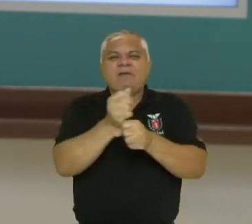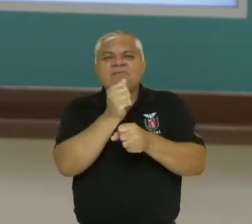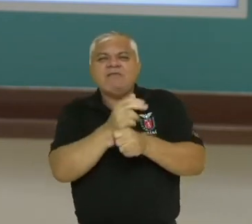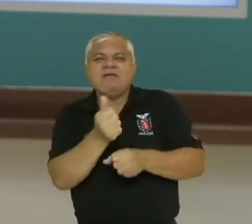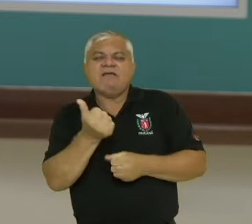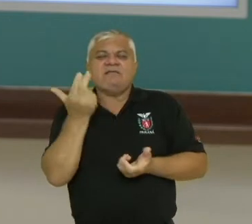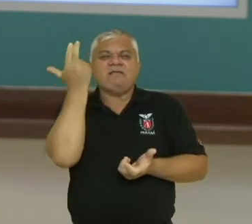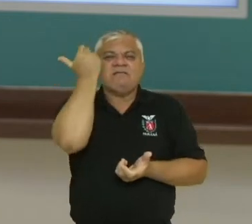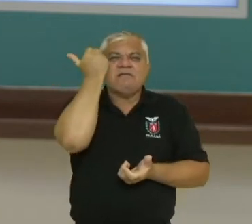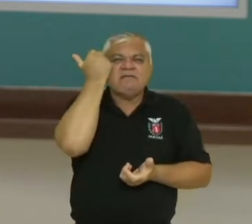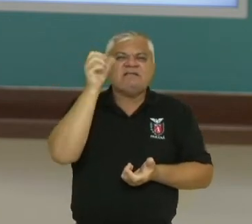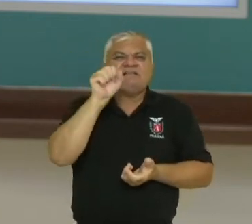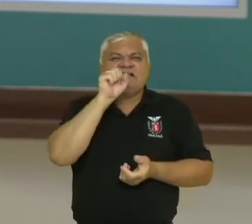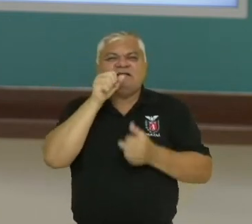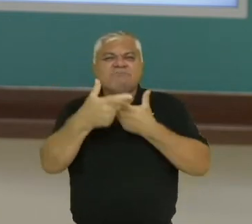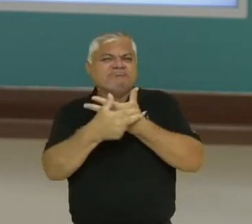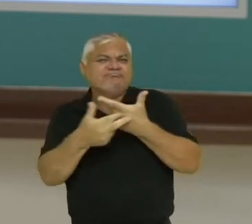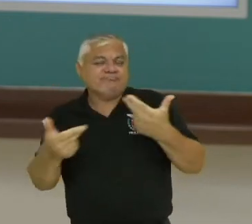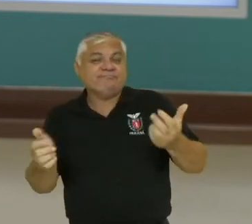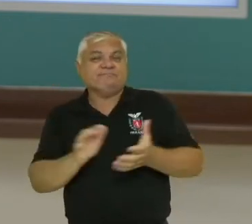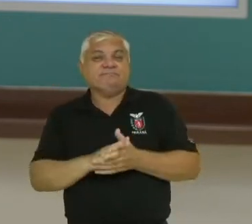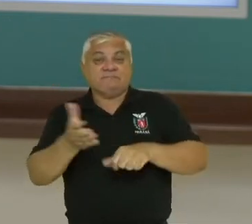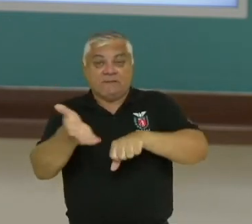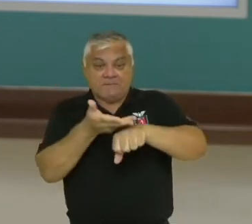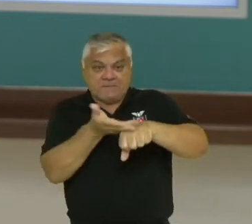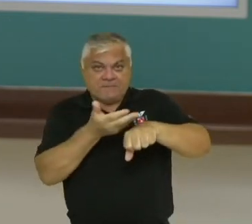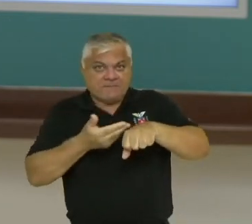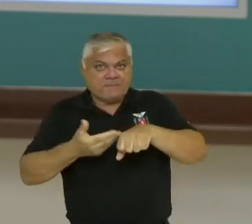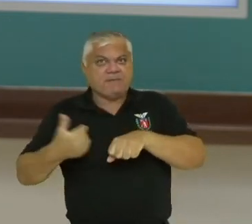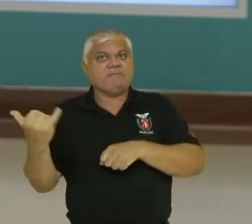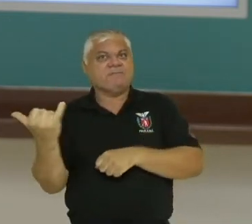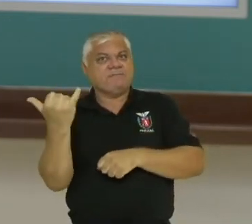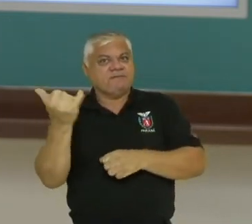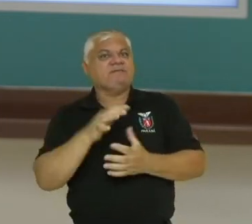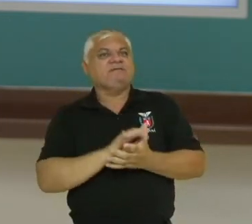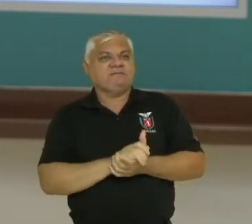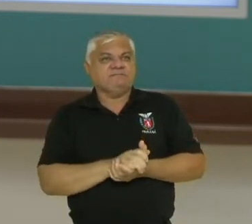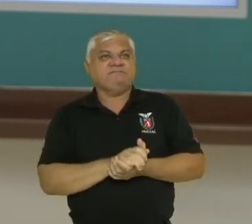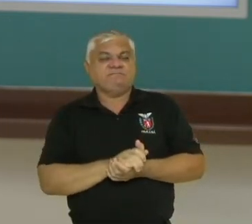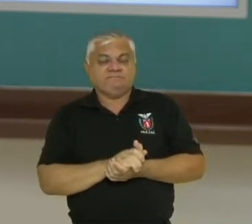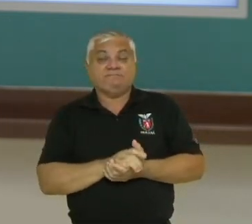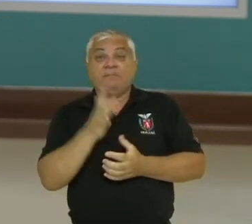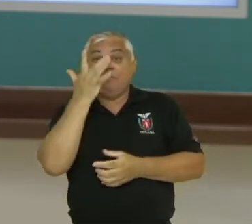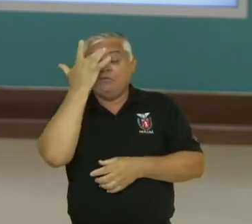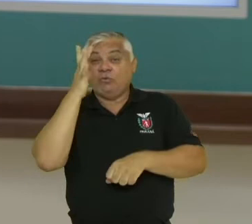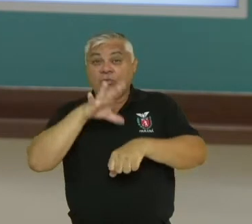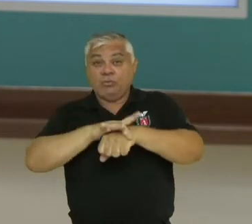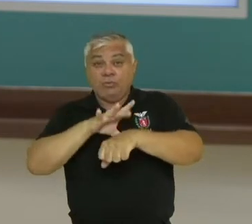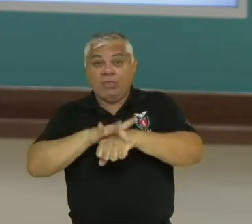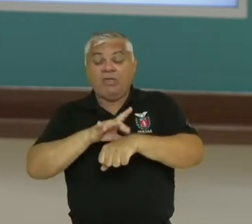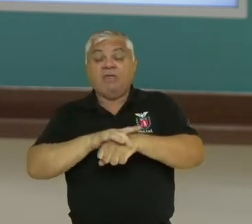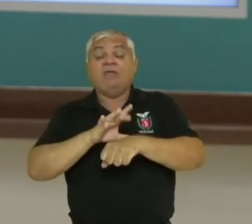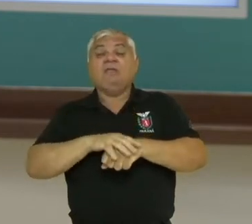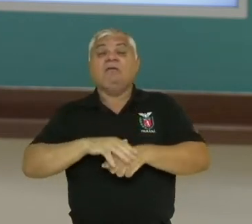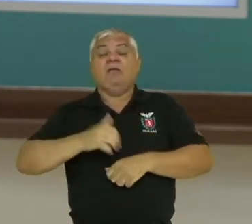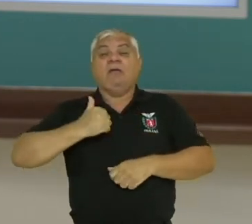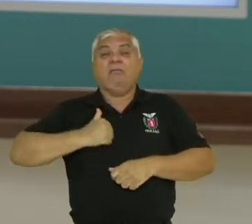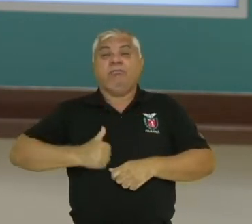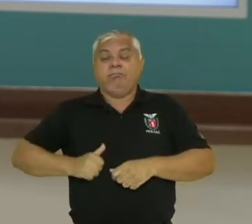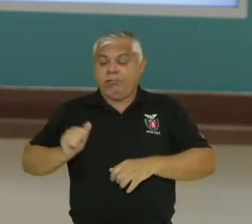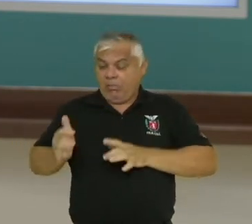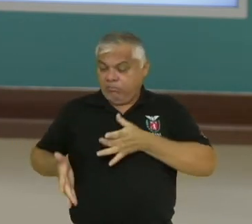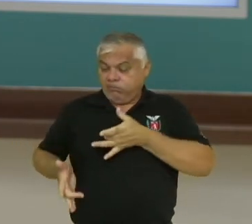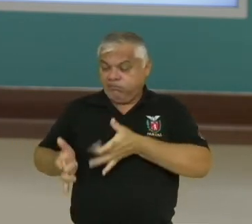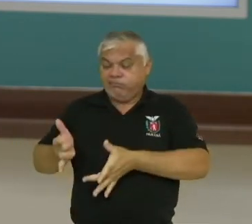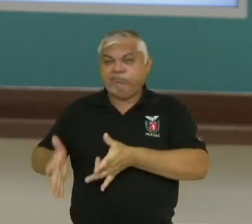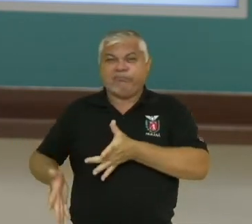lavar bem os alimentos e retirar as cascas. As pessoas doentes eliminam a bactéria nas fezes. Em locais onde não existe